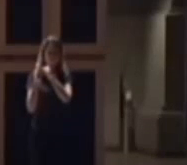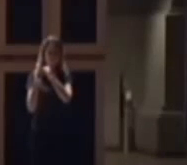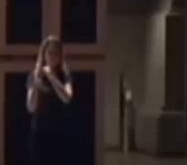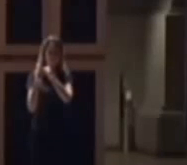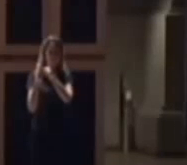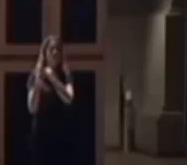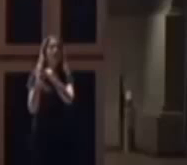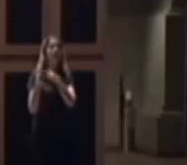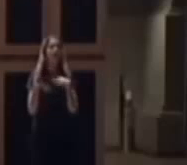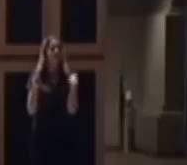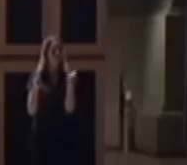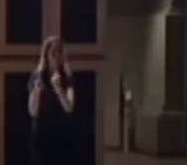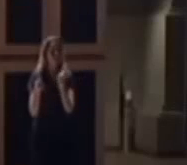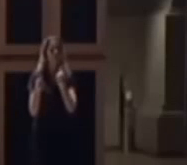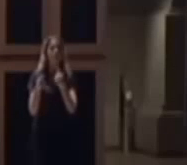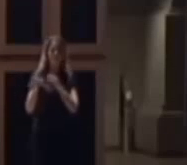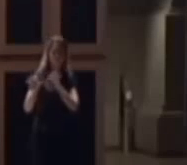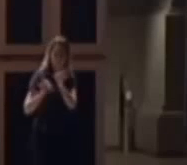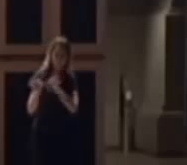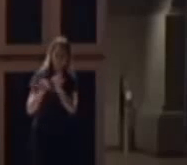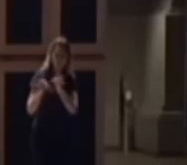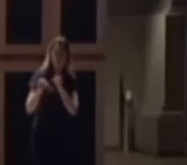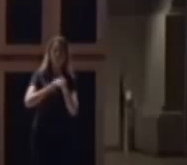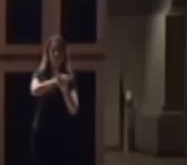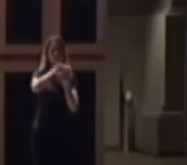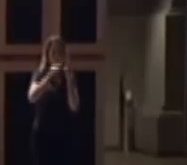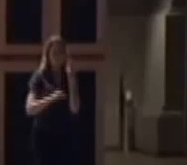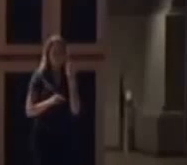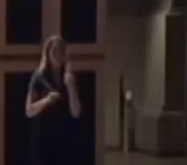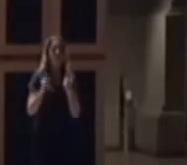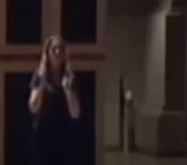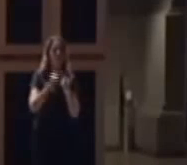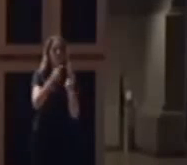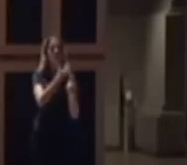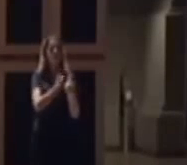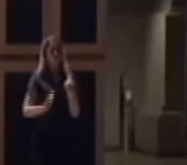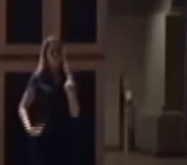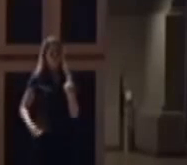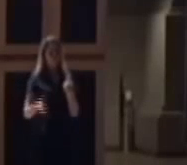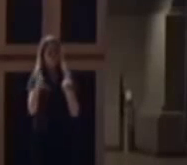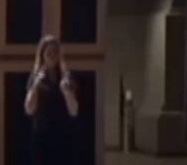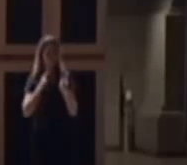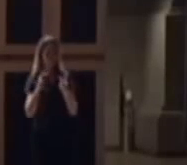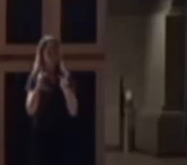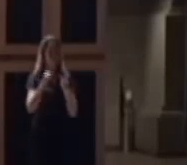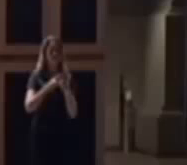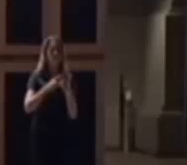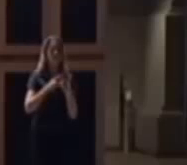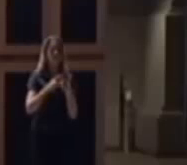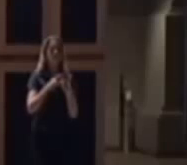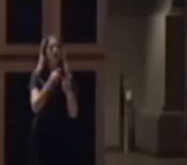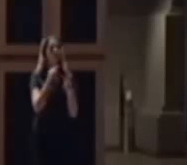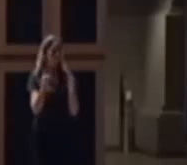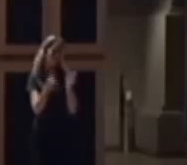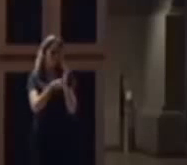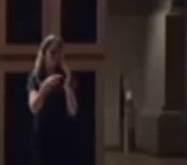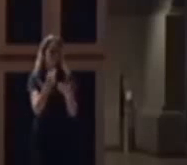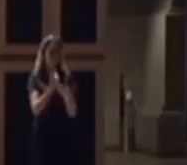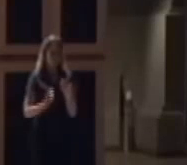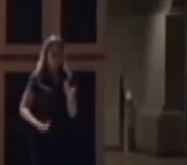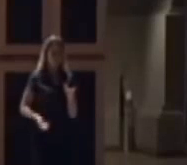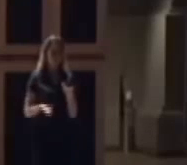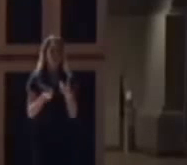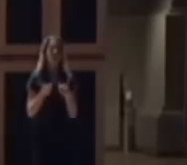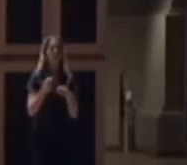então, três dimensões de contratualização: governo, iniciativa privada, governo com o próprio governo, né,